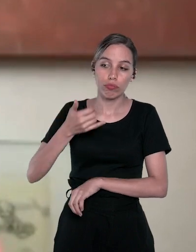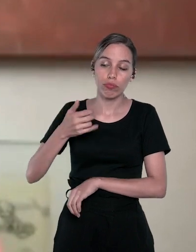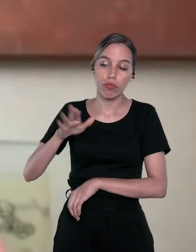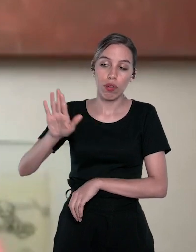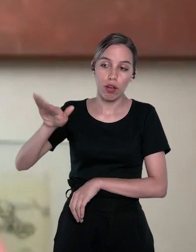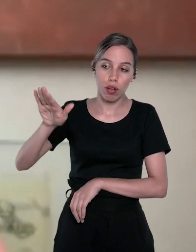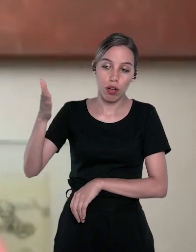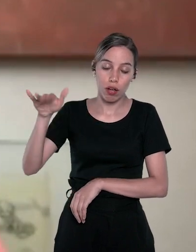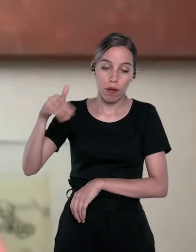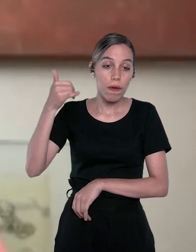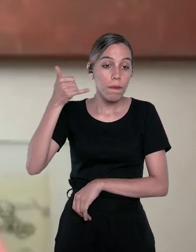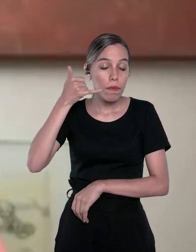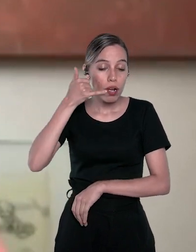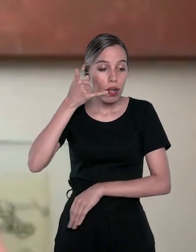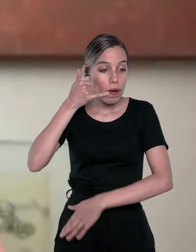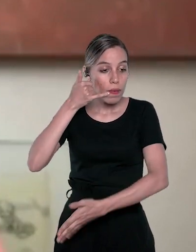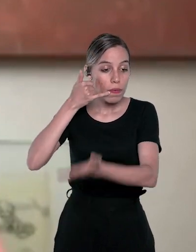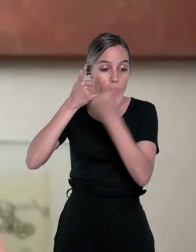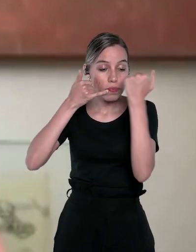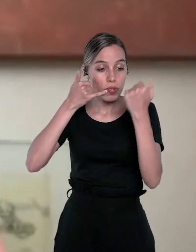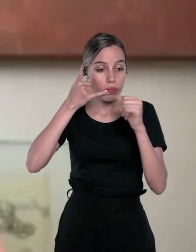Wander